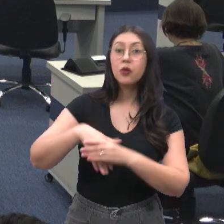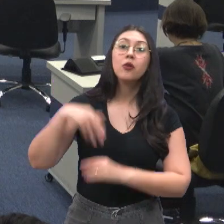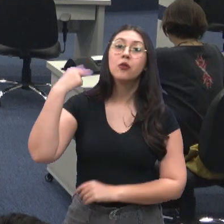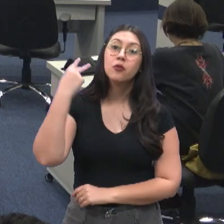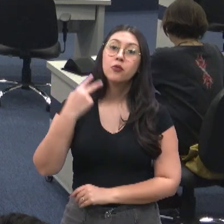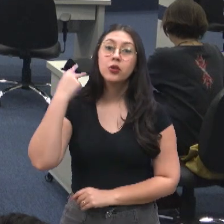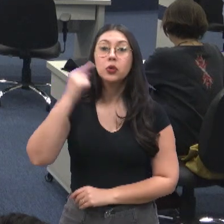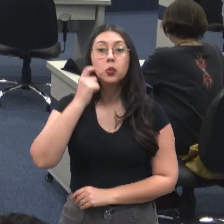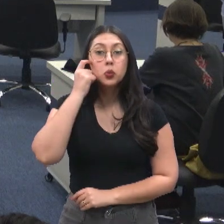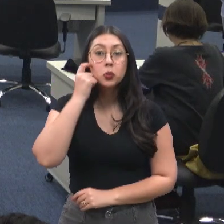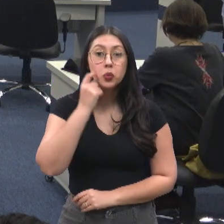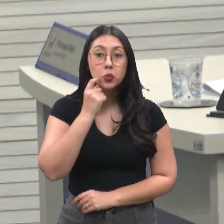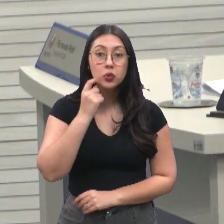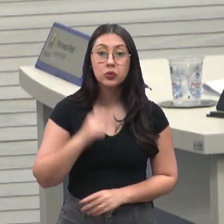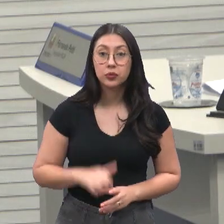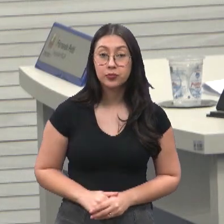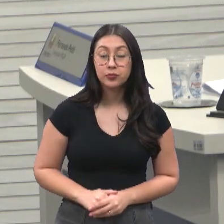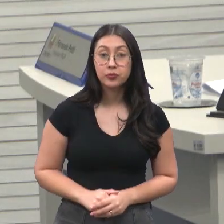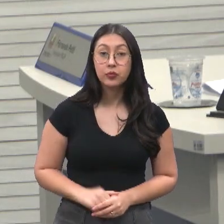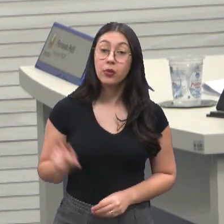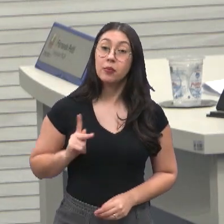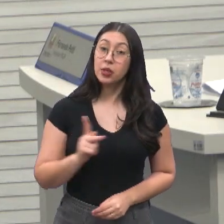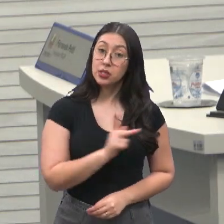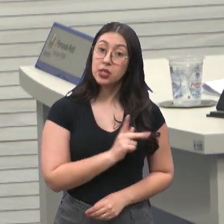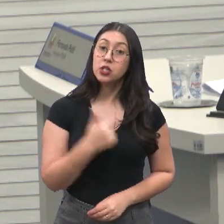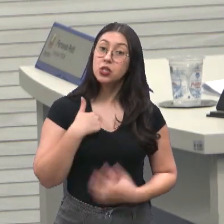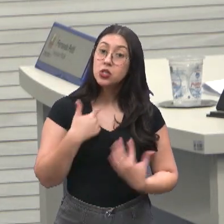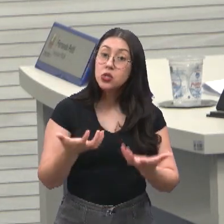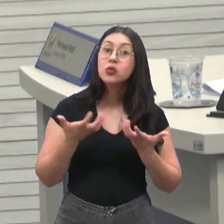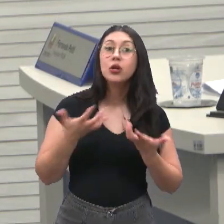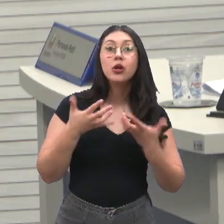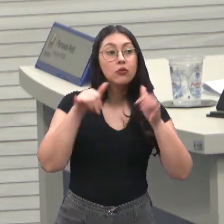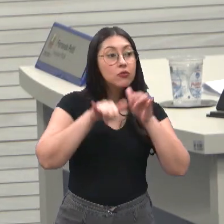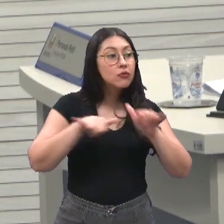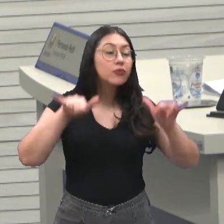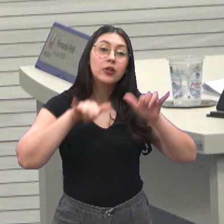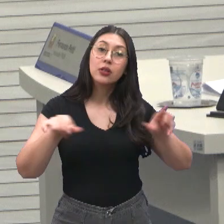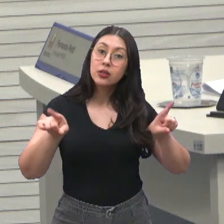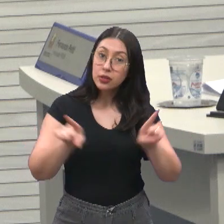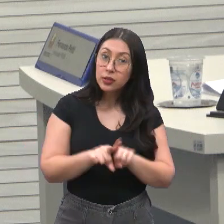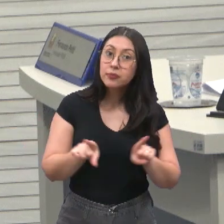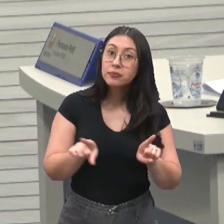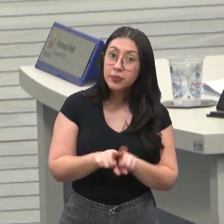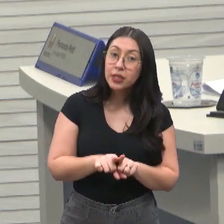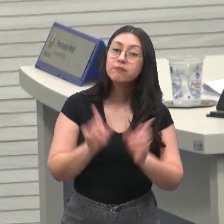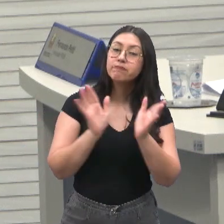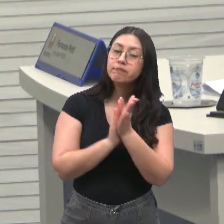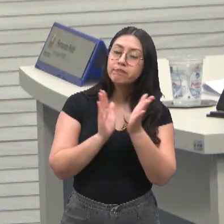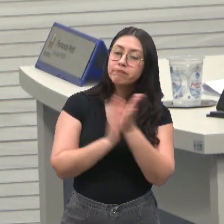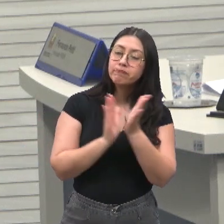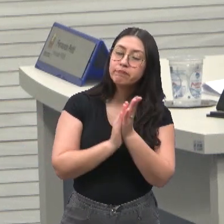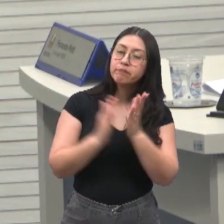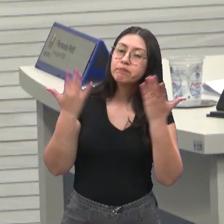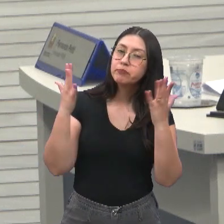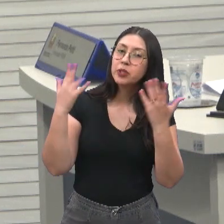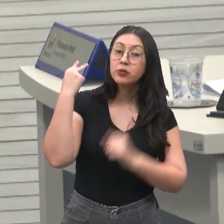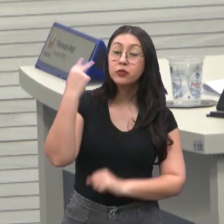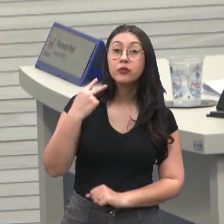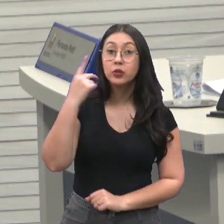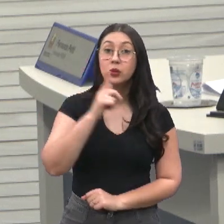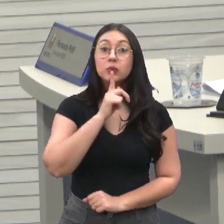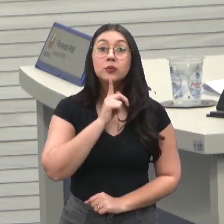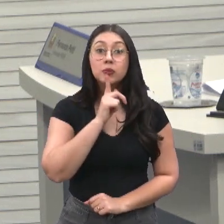Gilson Campos. Presidente, também vou me somar aqui aos nobres vereadores, parabenizar o vereador Sérgio